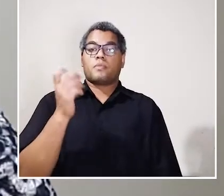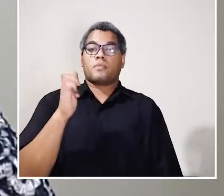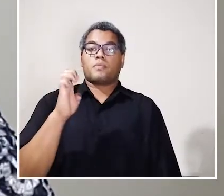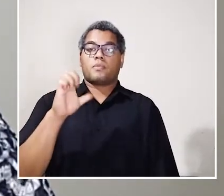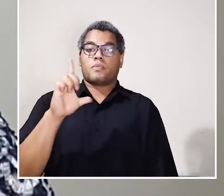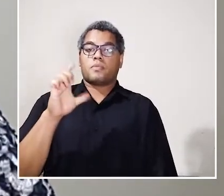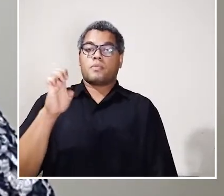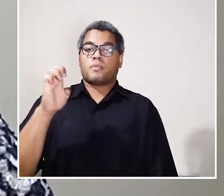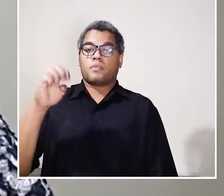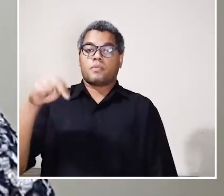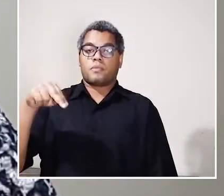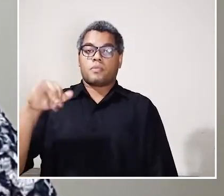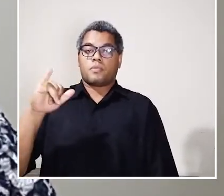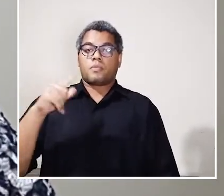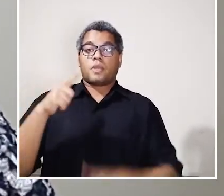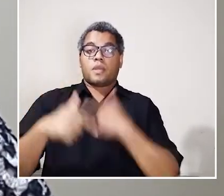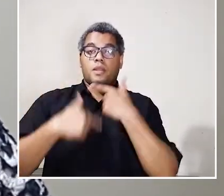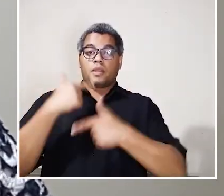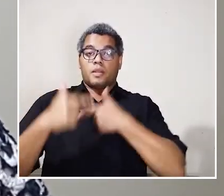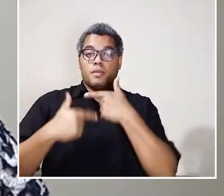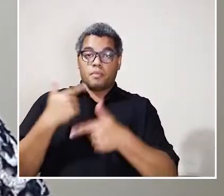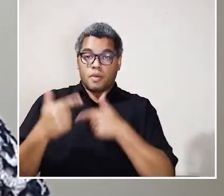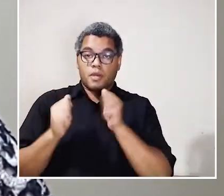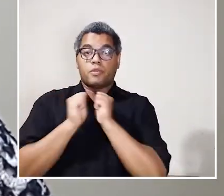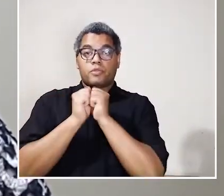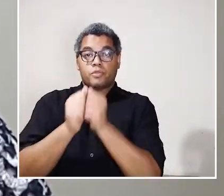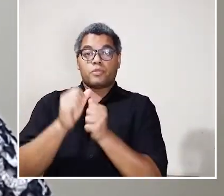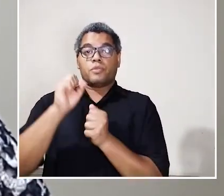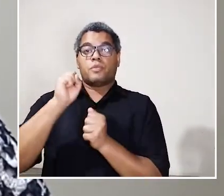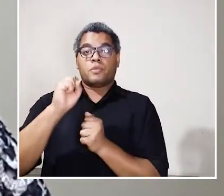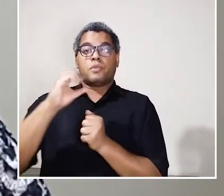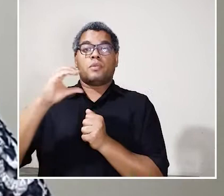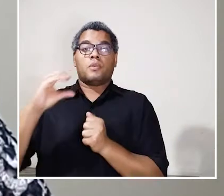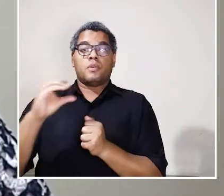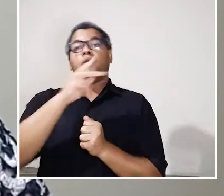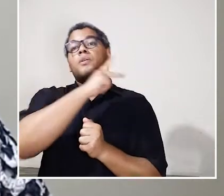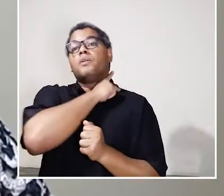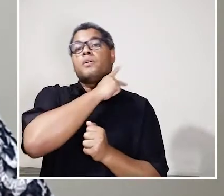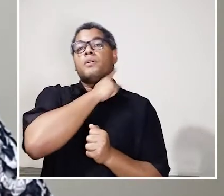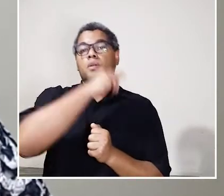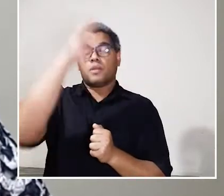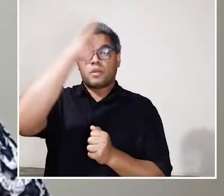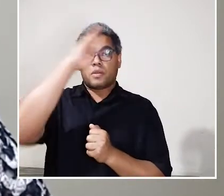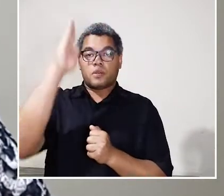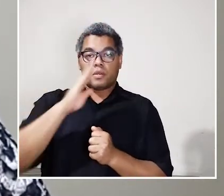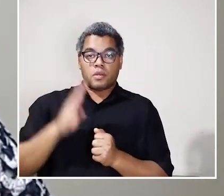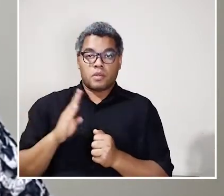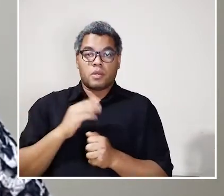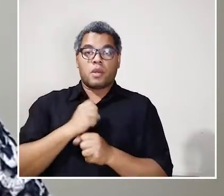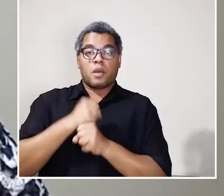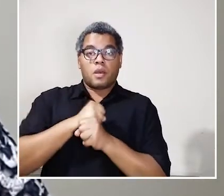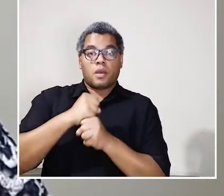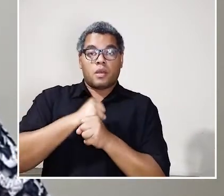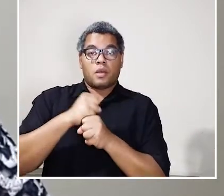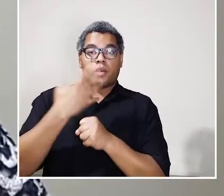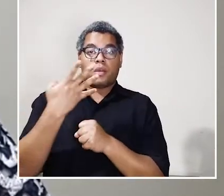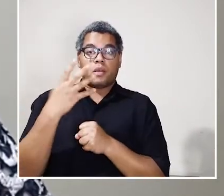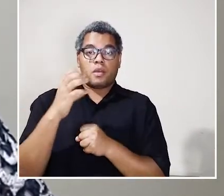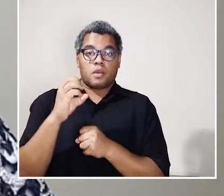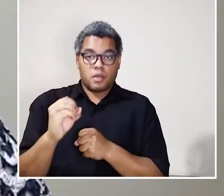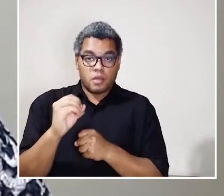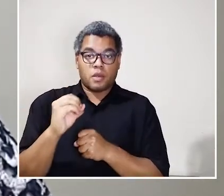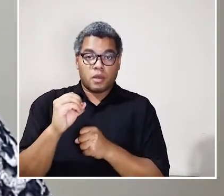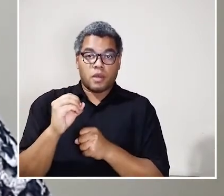Meu nome é Elaine Vassão, sou capelã hospitalar pelo Supremo Concílio da Igreja Presbiteriana do Brasil há quase 40